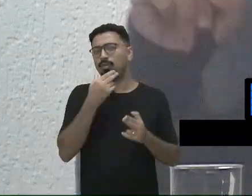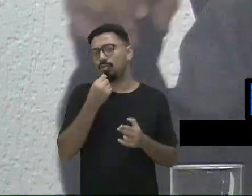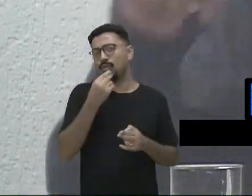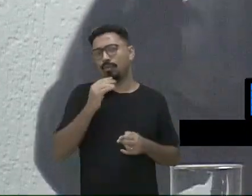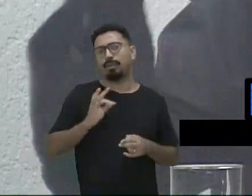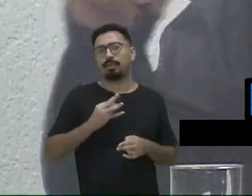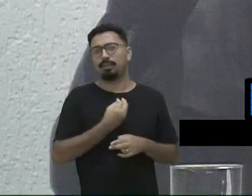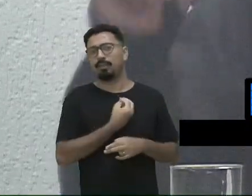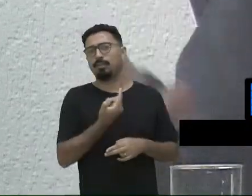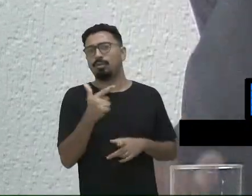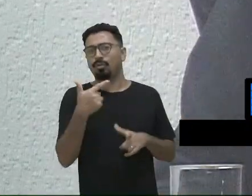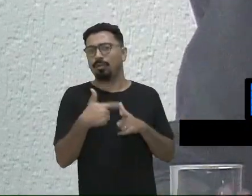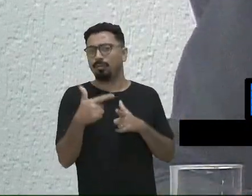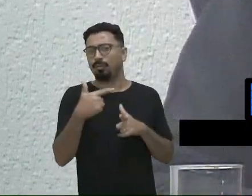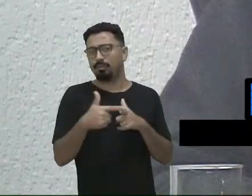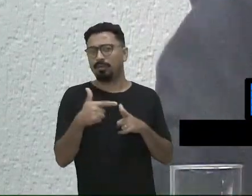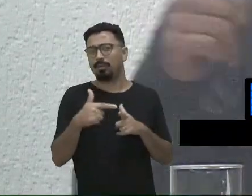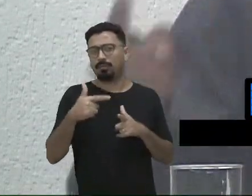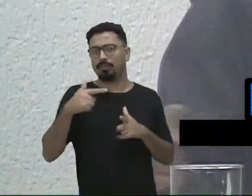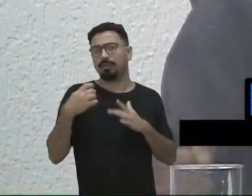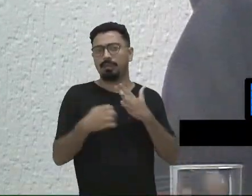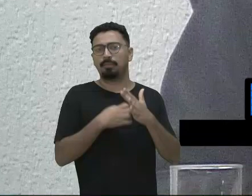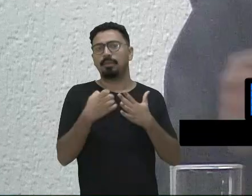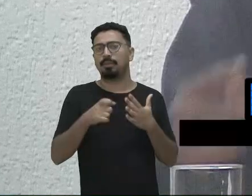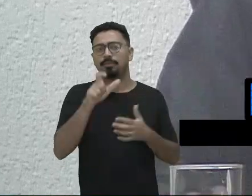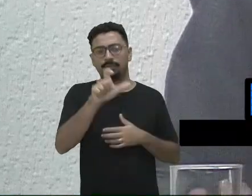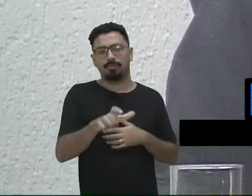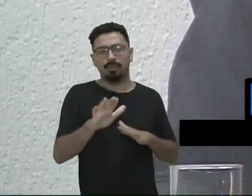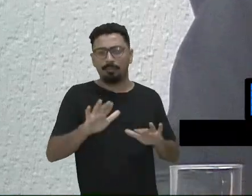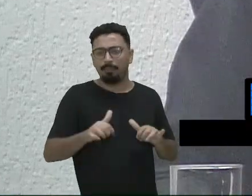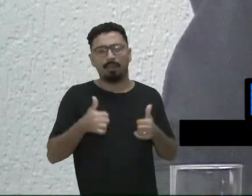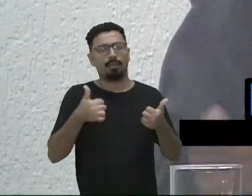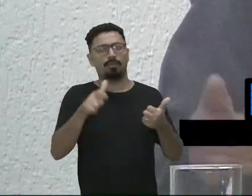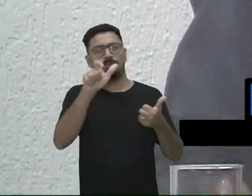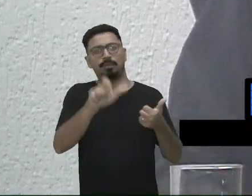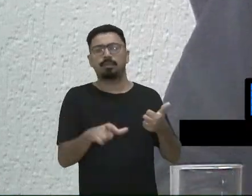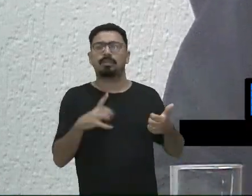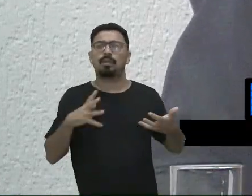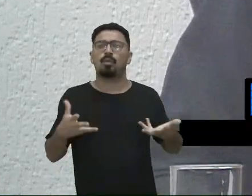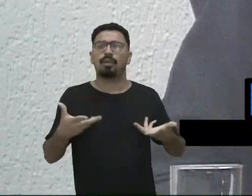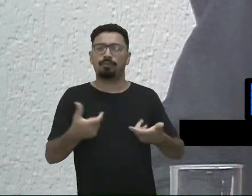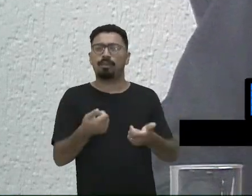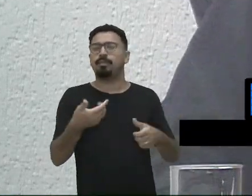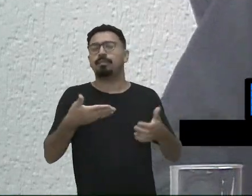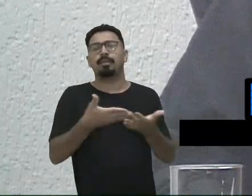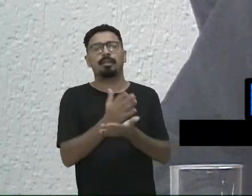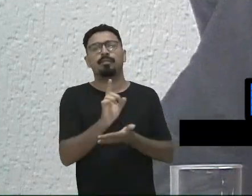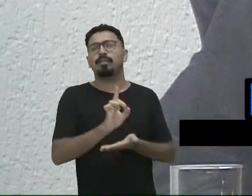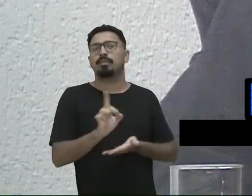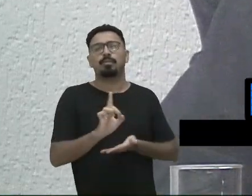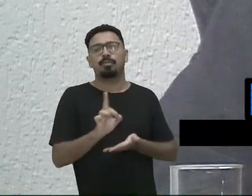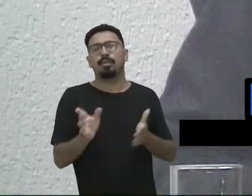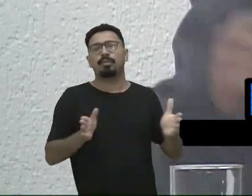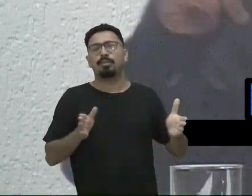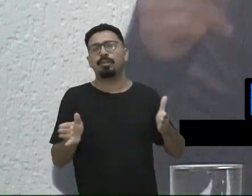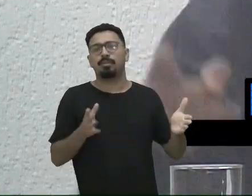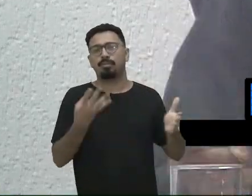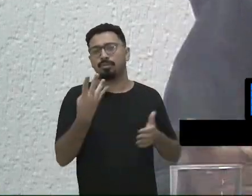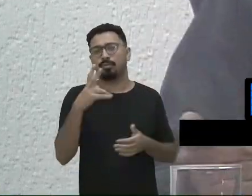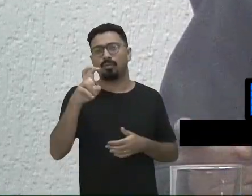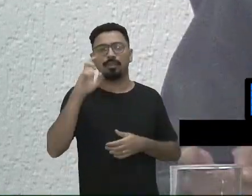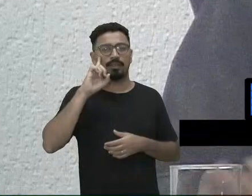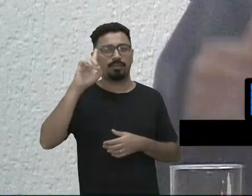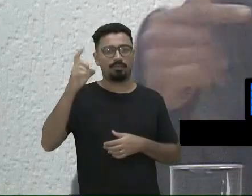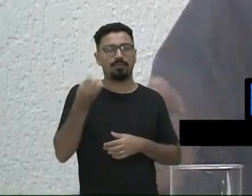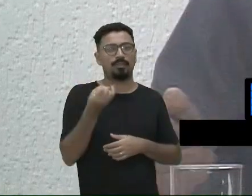chefe, para não arrumar confusão na empresa, por melhor que você seja, mais qualificado que você seja, você não vai passar do seu... Se você